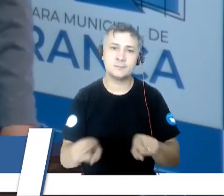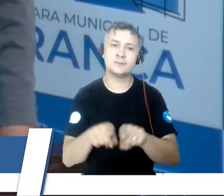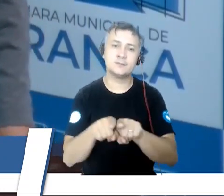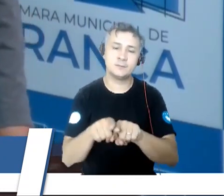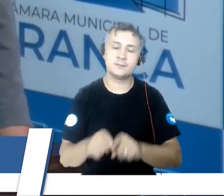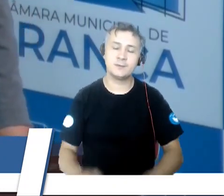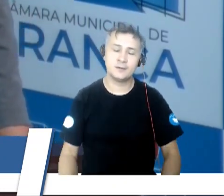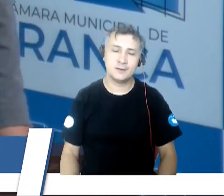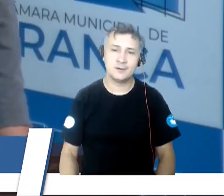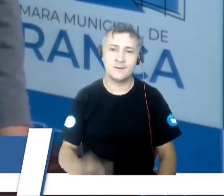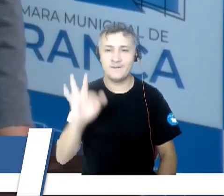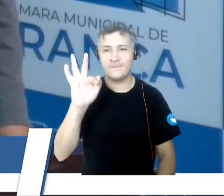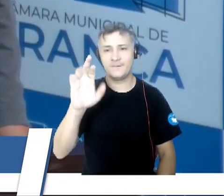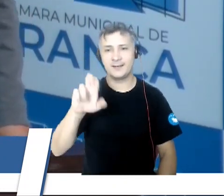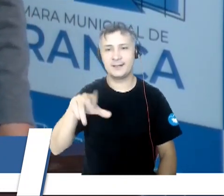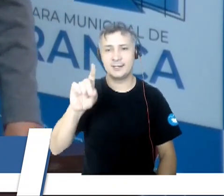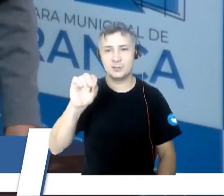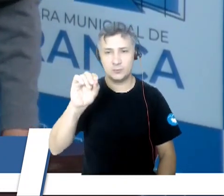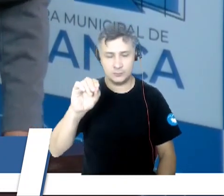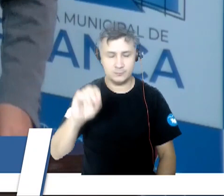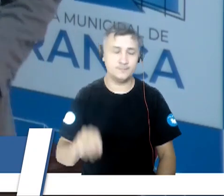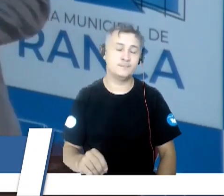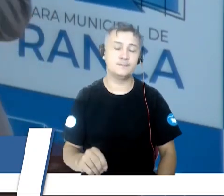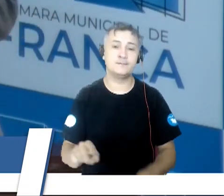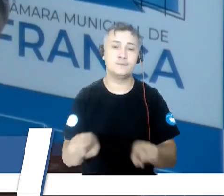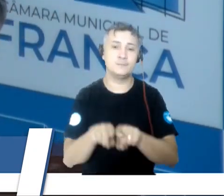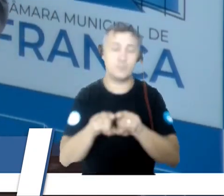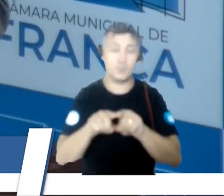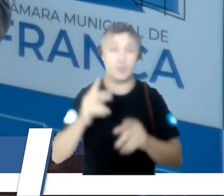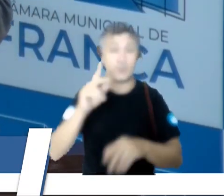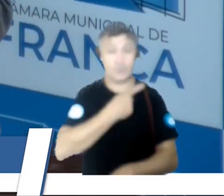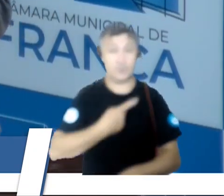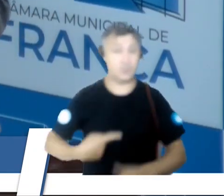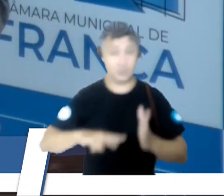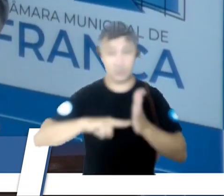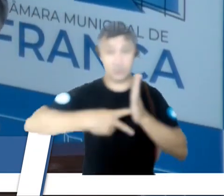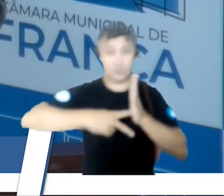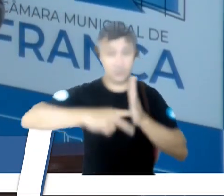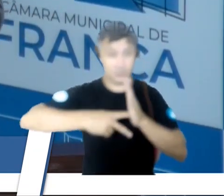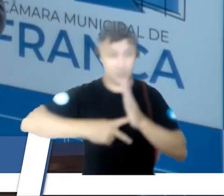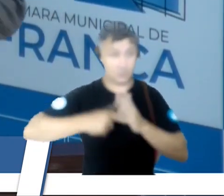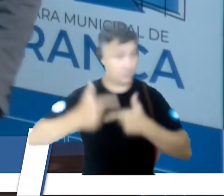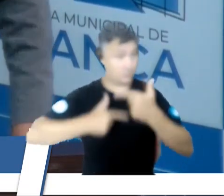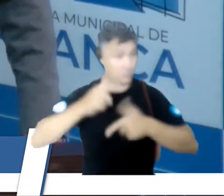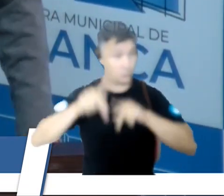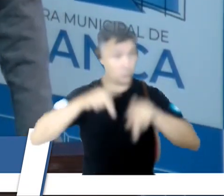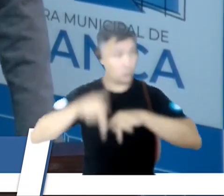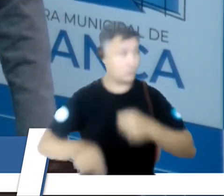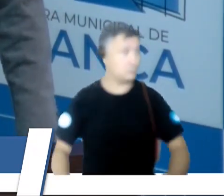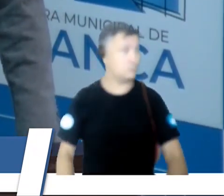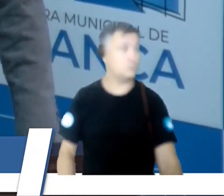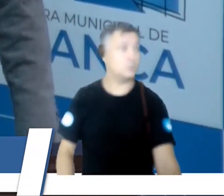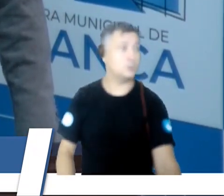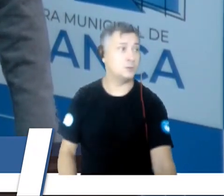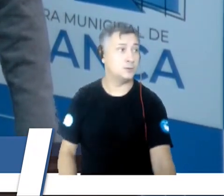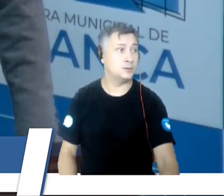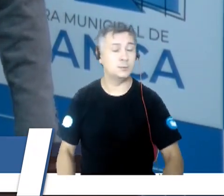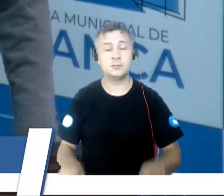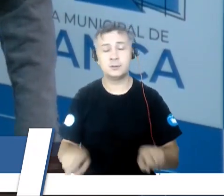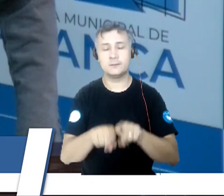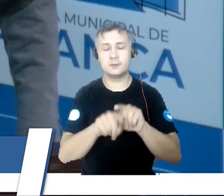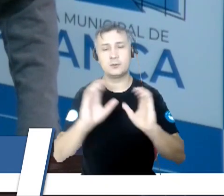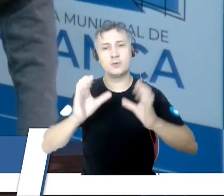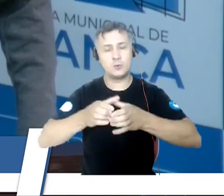presidente do Sindicato de Servidores Públicos, e quem nos acompanha pelas redes